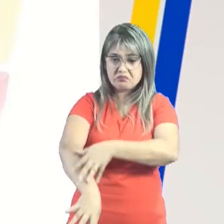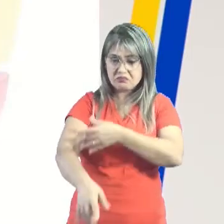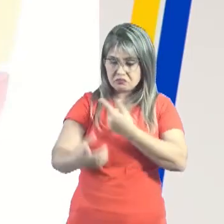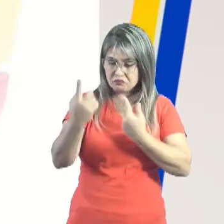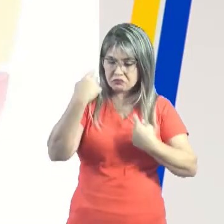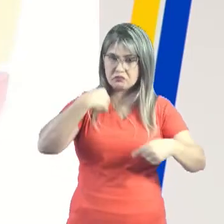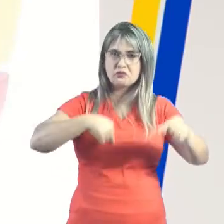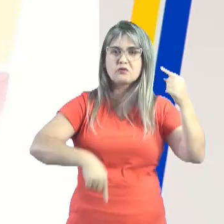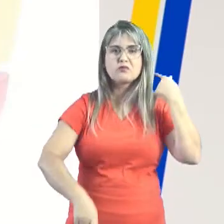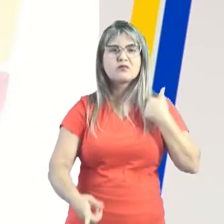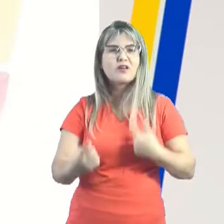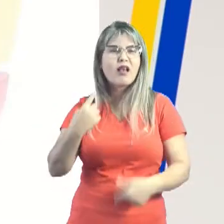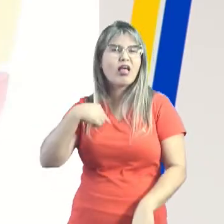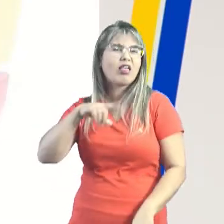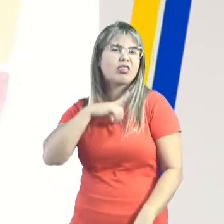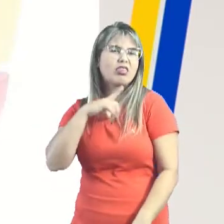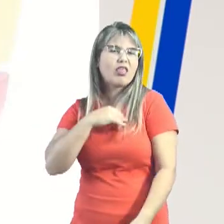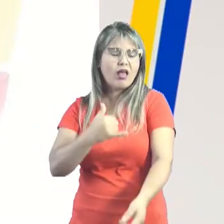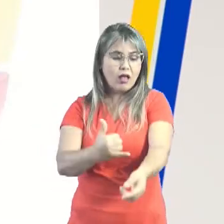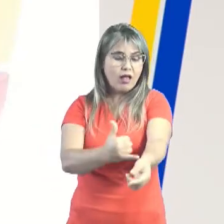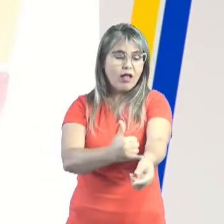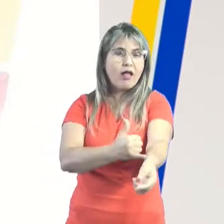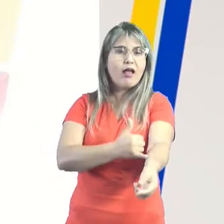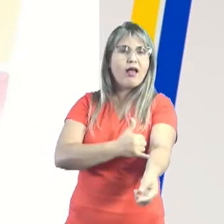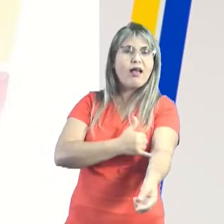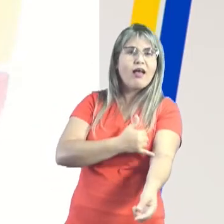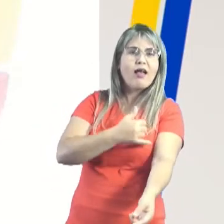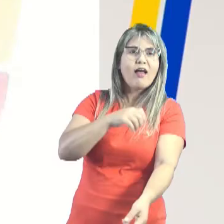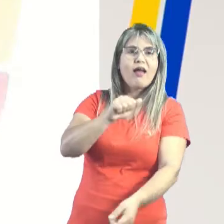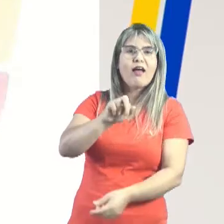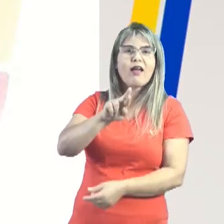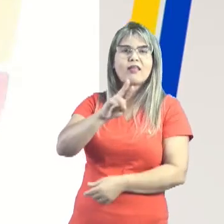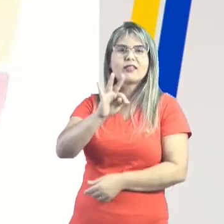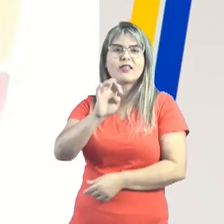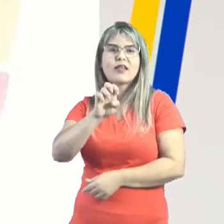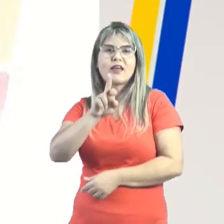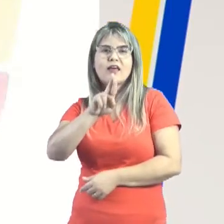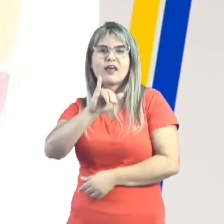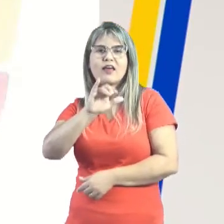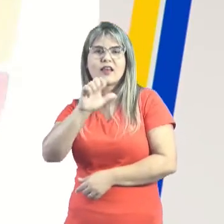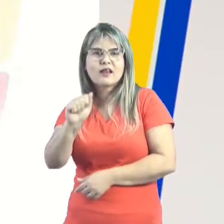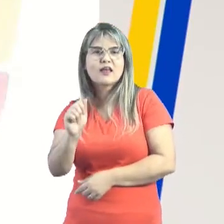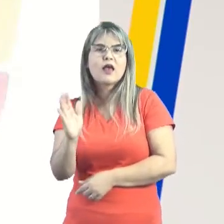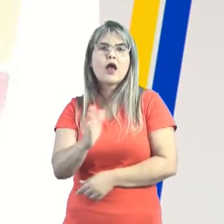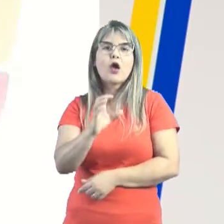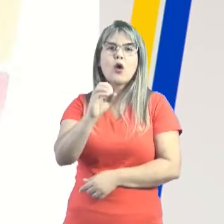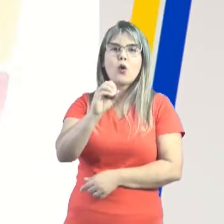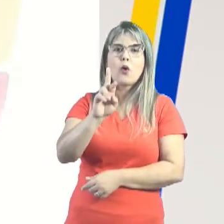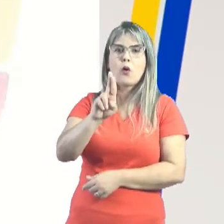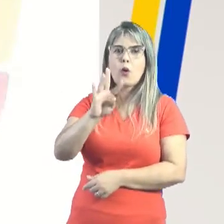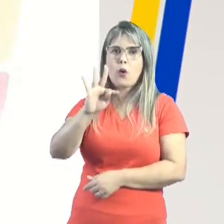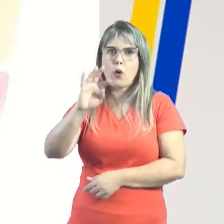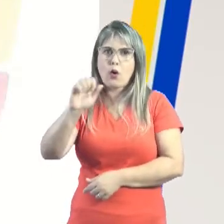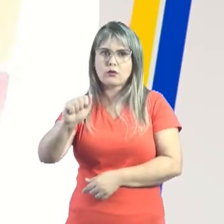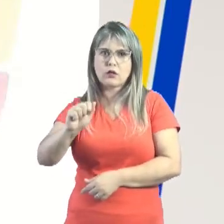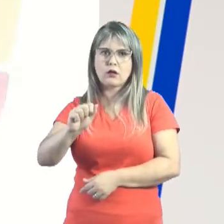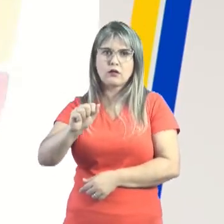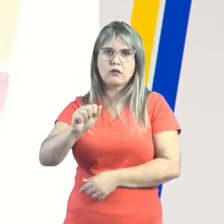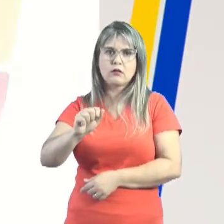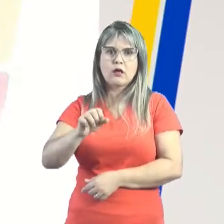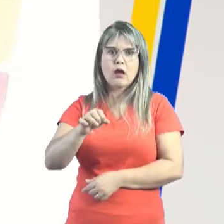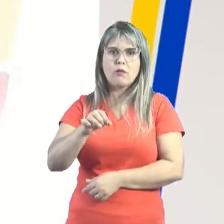mais grossos, como a artéria aorta, a artéria femoral, que passa nessa região da coxa, temos